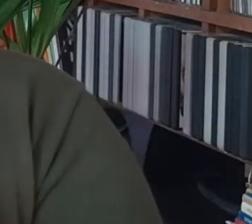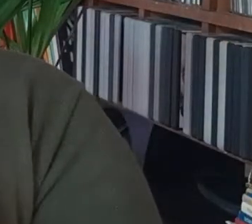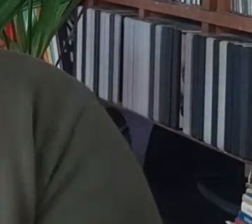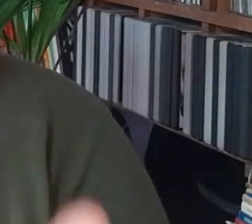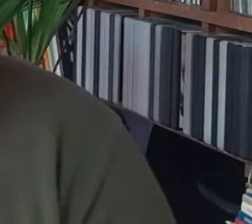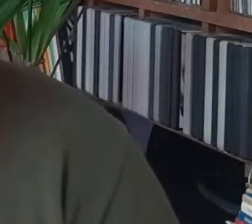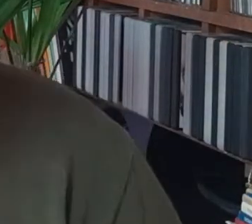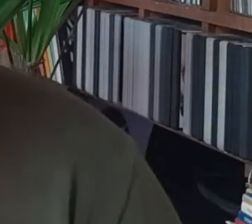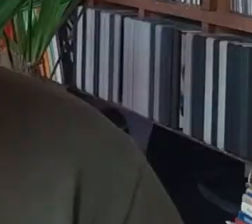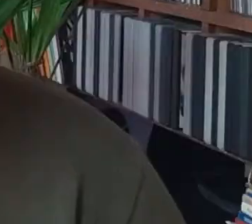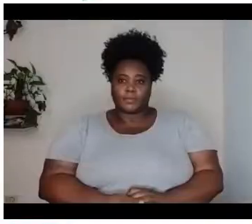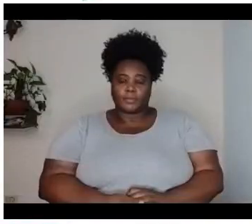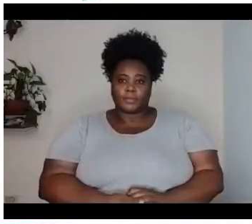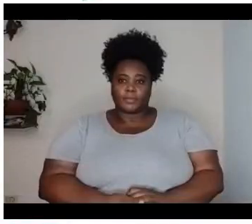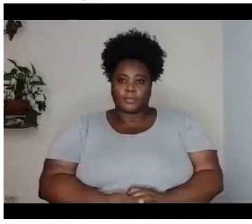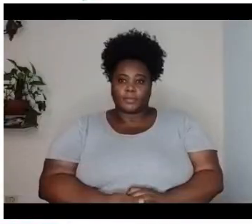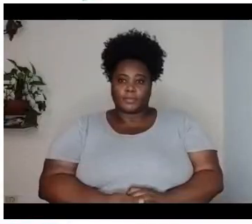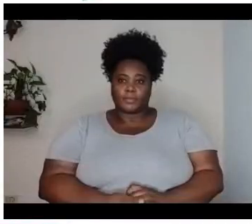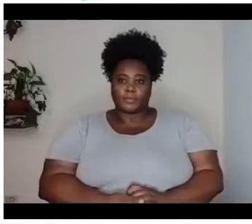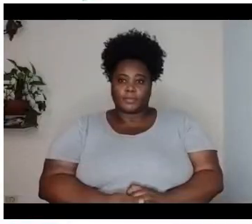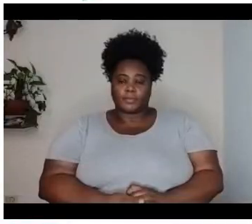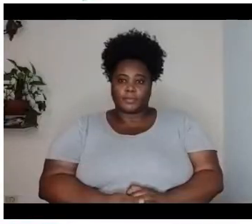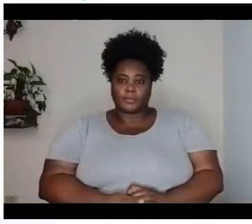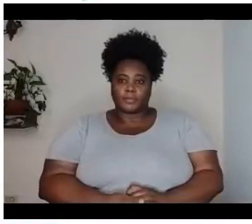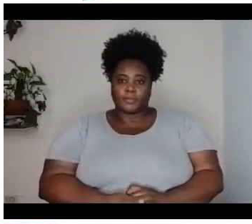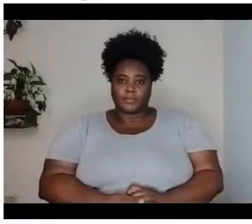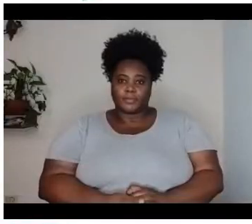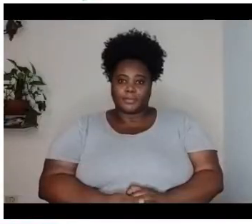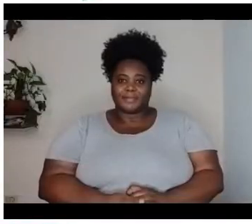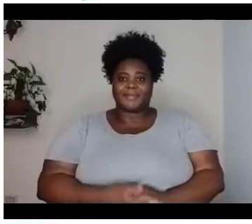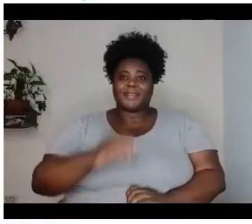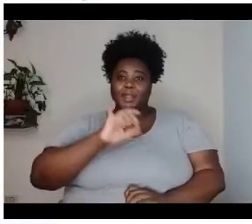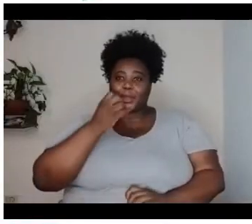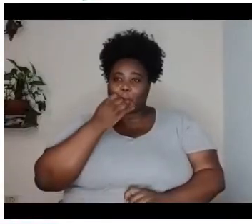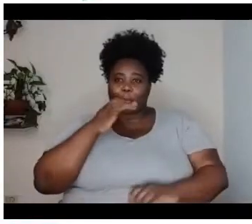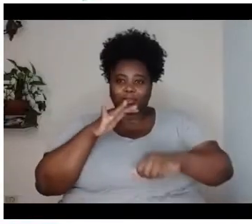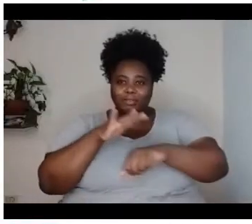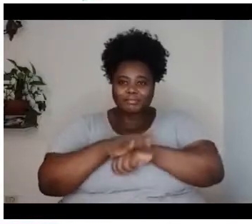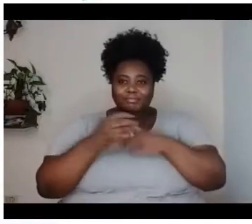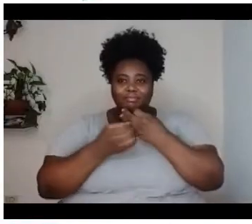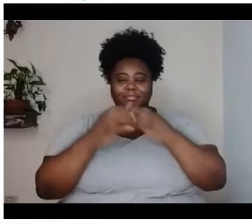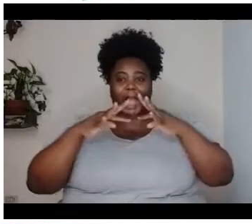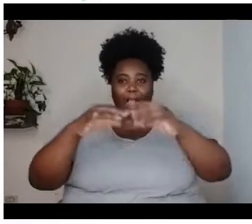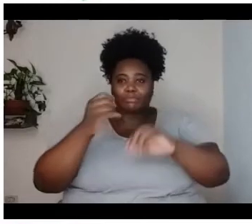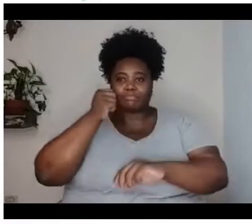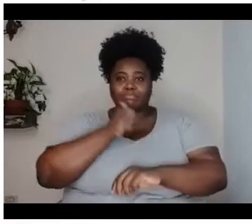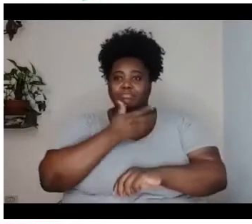entra em estado de presença. Ótimo, boa noite a todos e